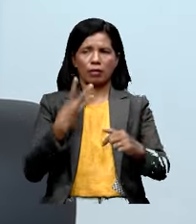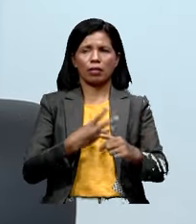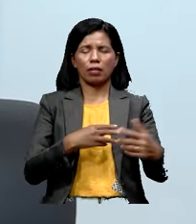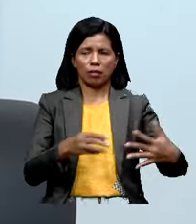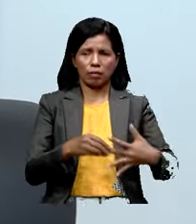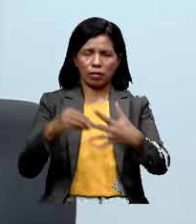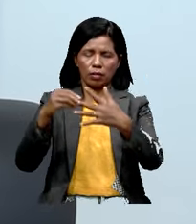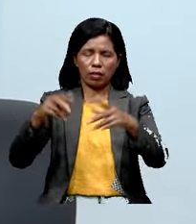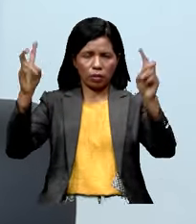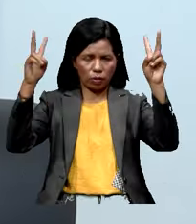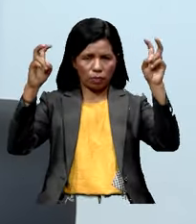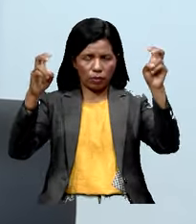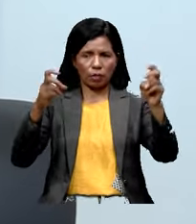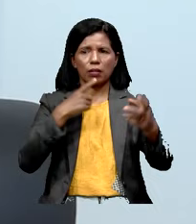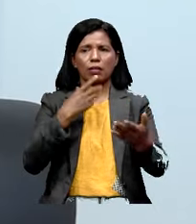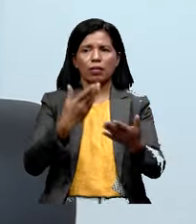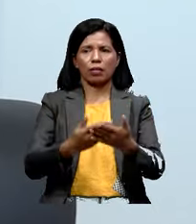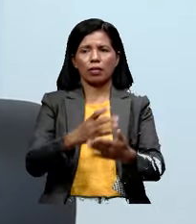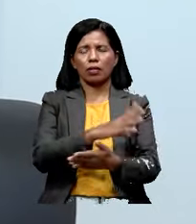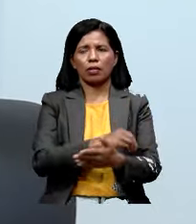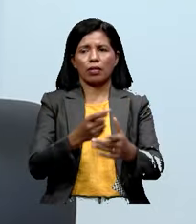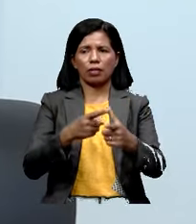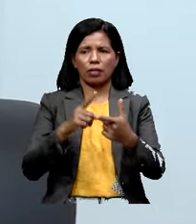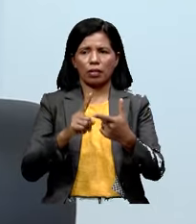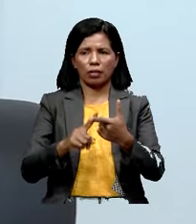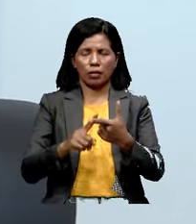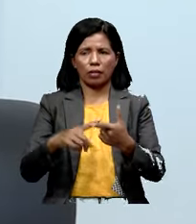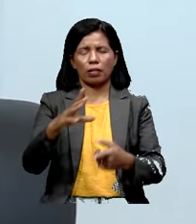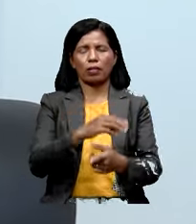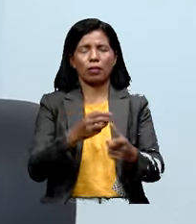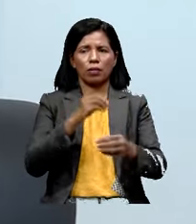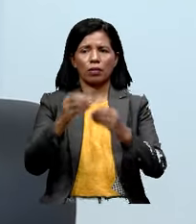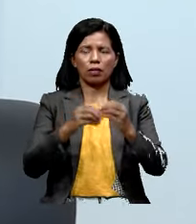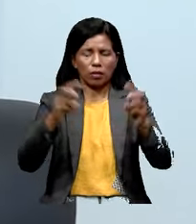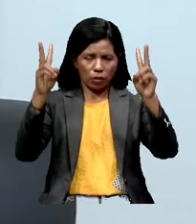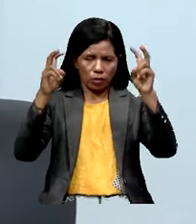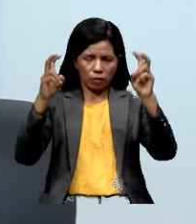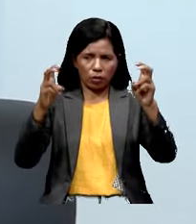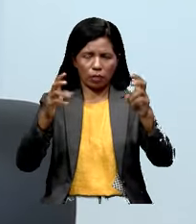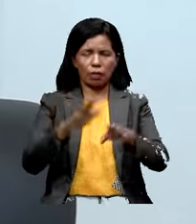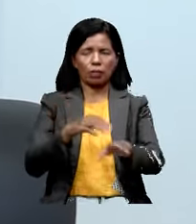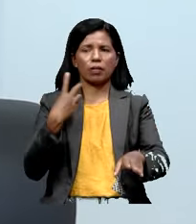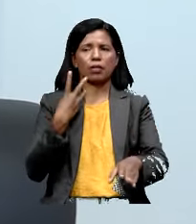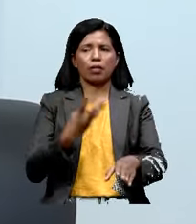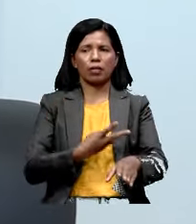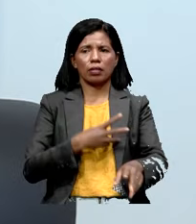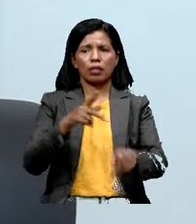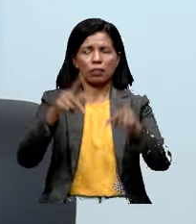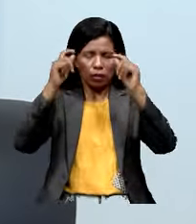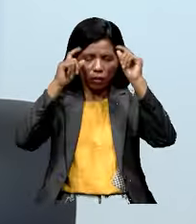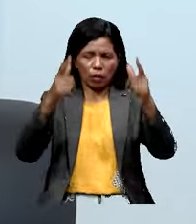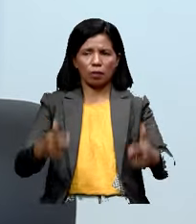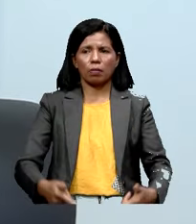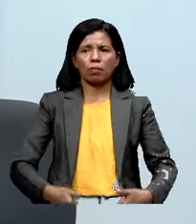ia ne tema ne venha diang a miserando atque elgendo. Pus ni tema ni bela fanu valita liliu ita povo Timor atu morisu